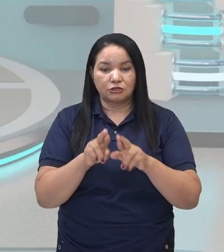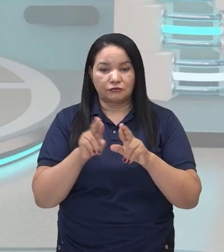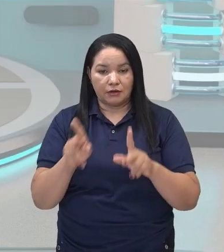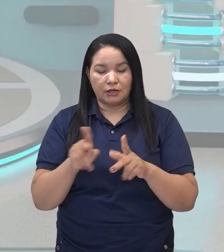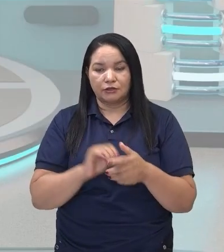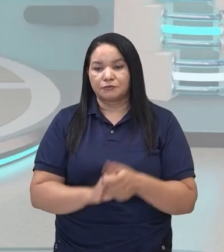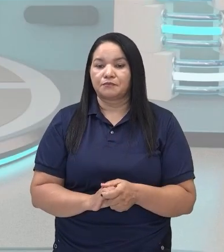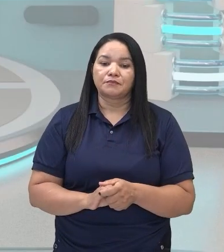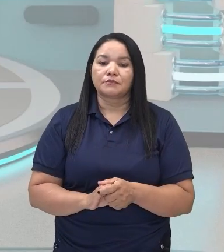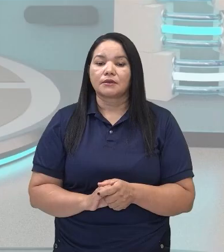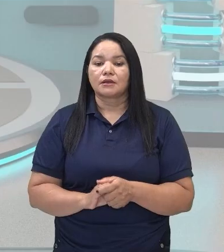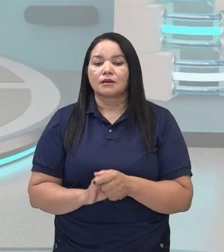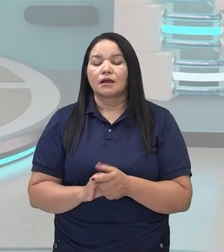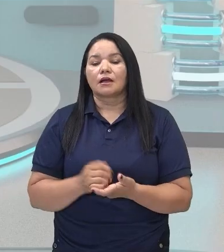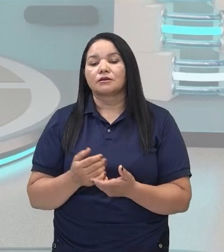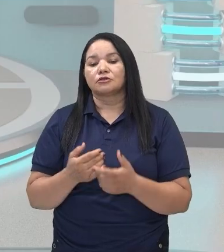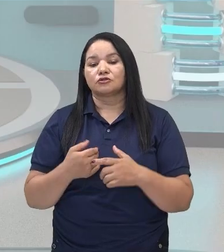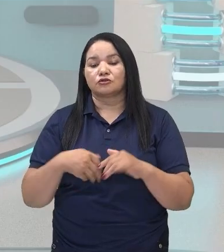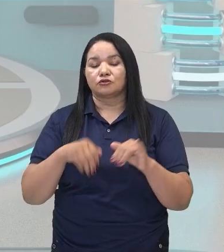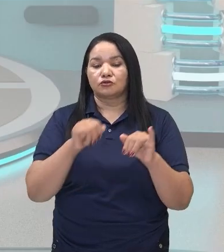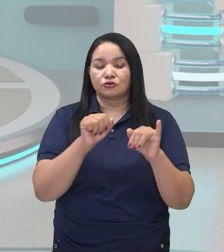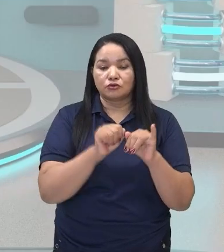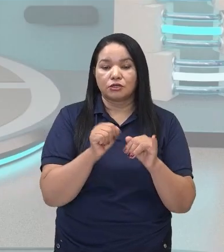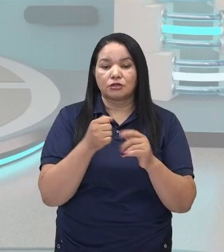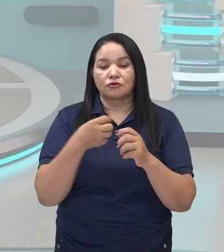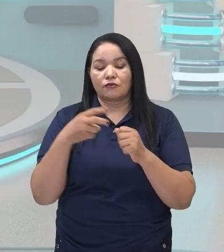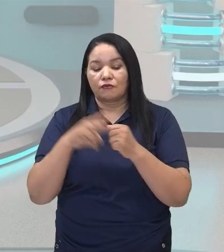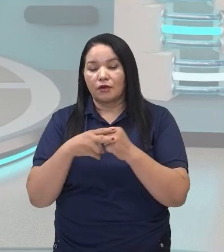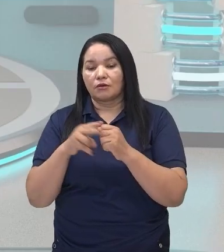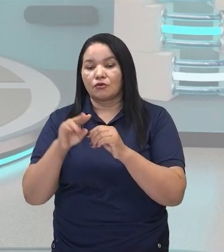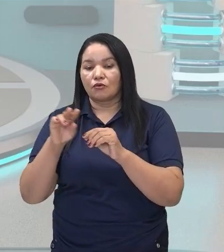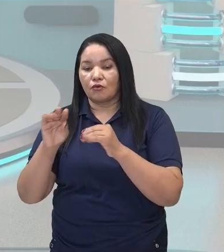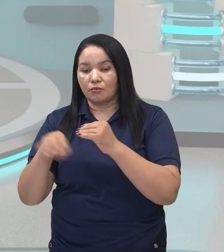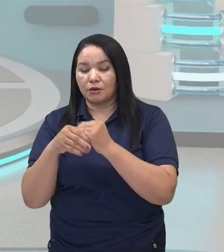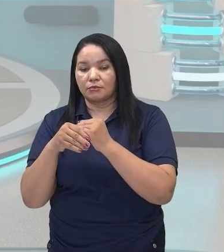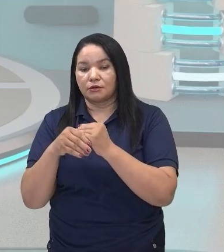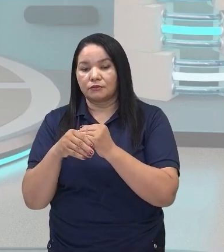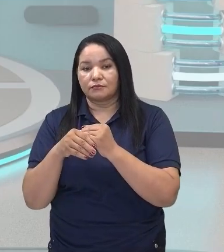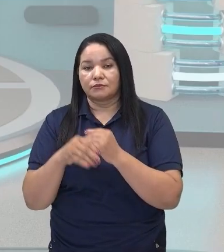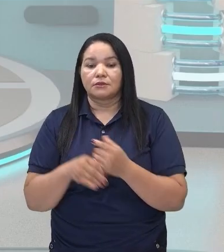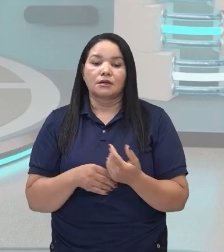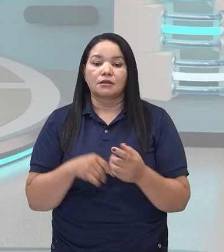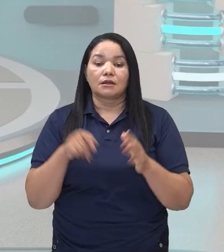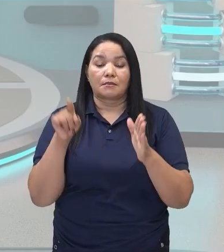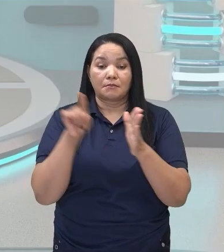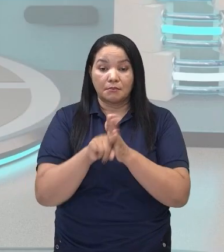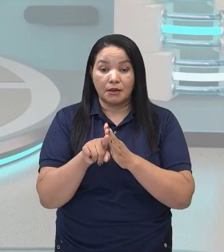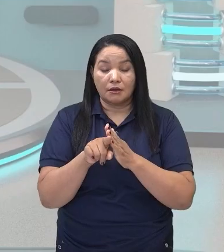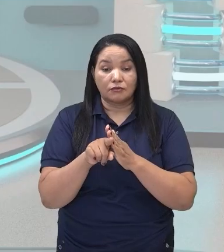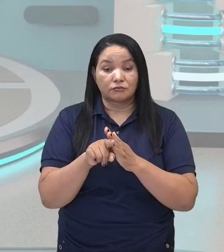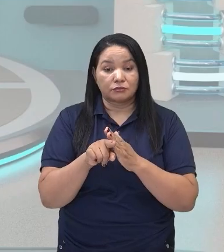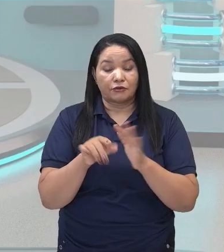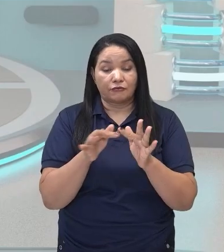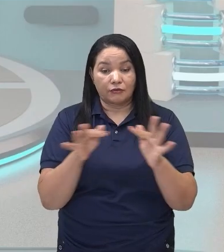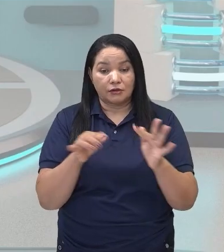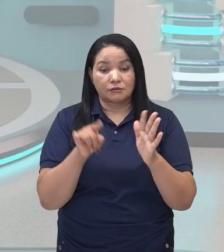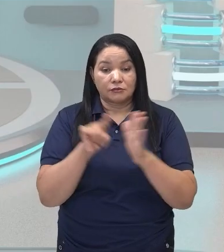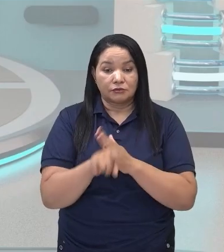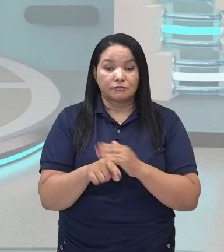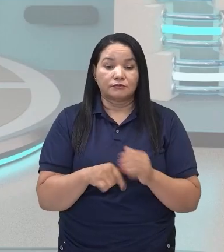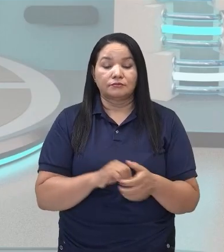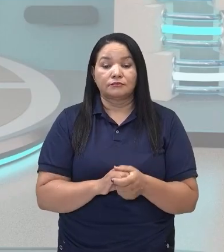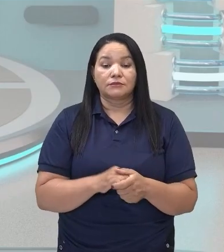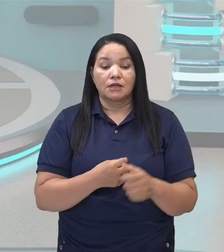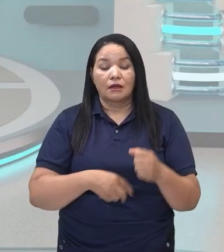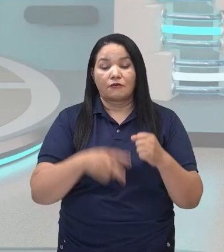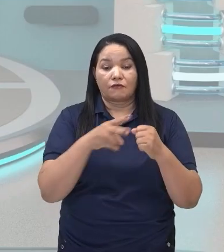Frase afirmativa, sujeito, verbo, complemento. Nas frases interrogativas eu vou ter verbo, sujeito, complemento e